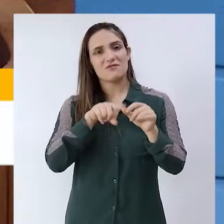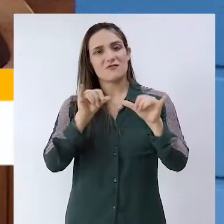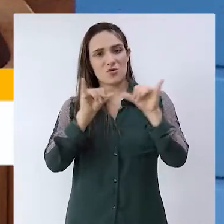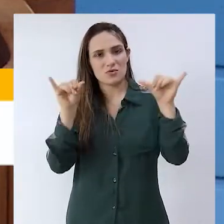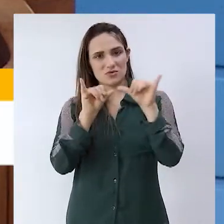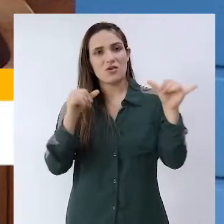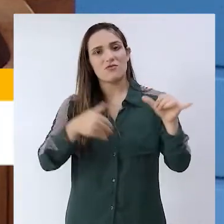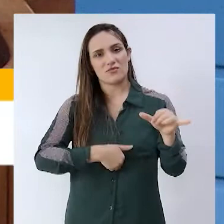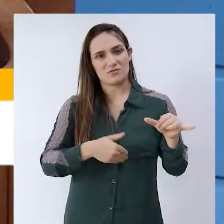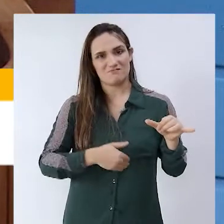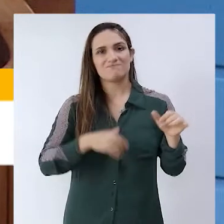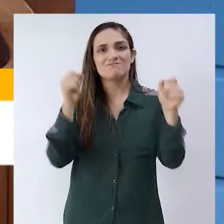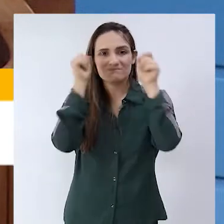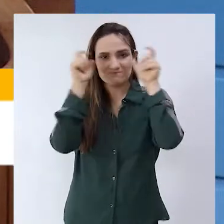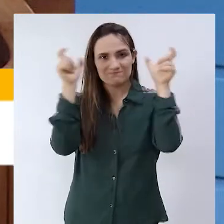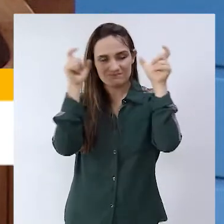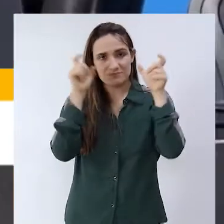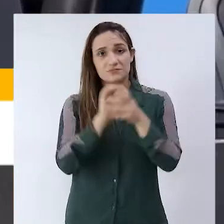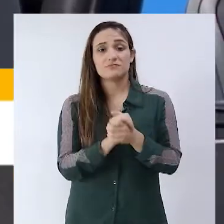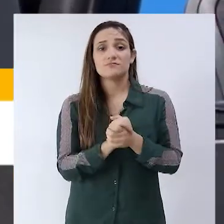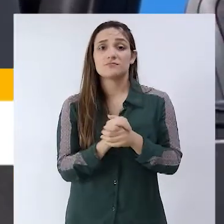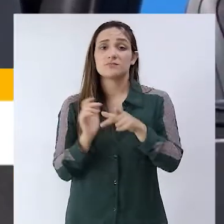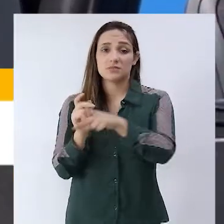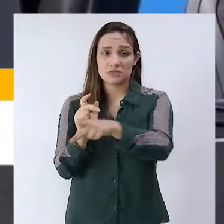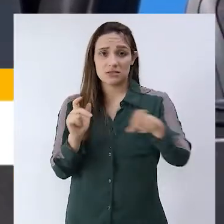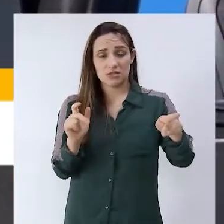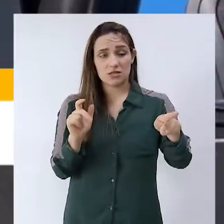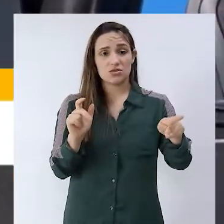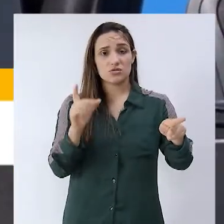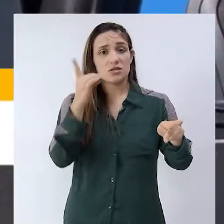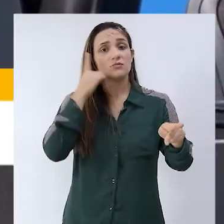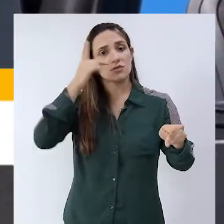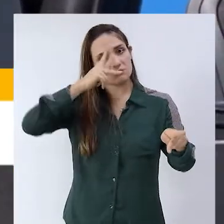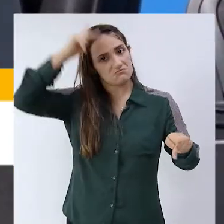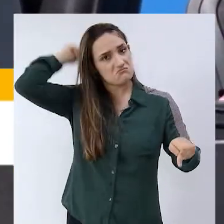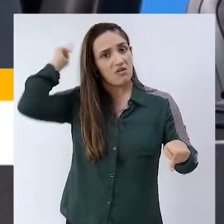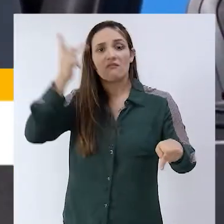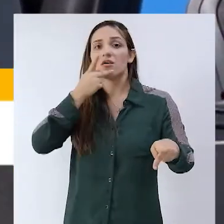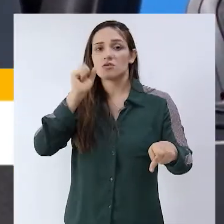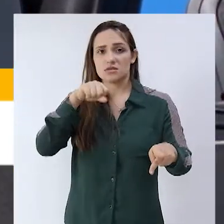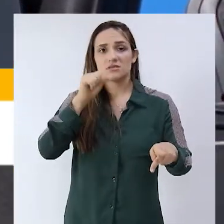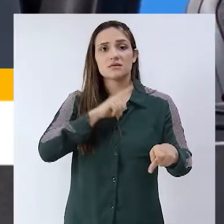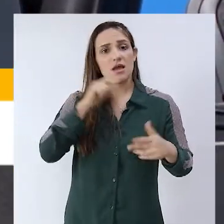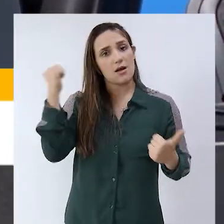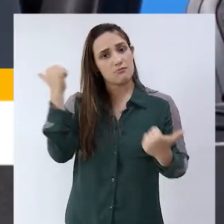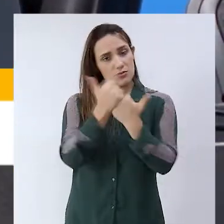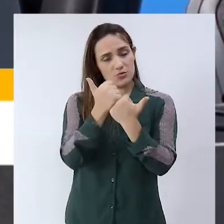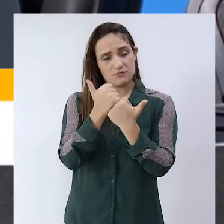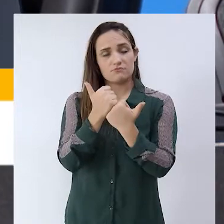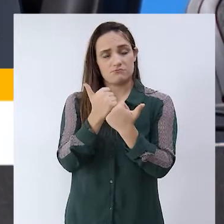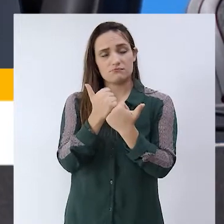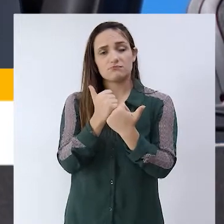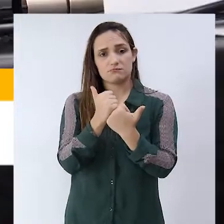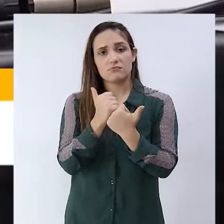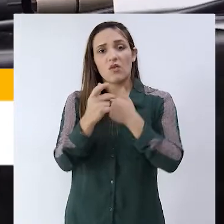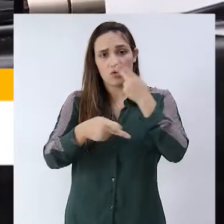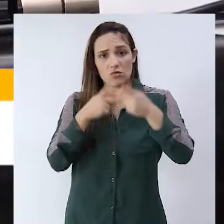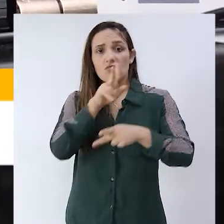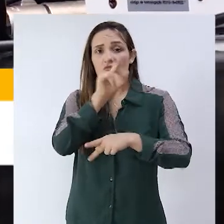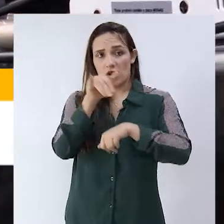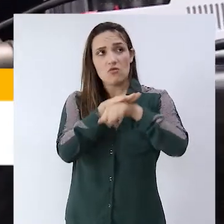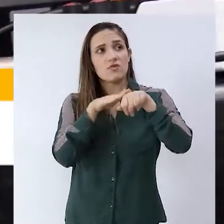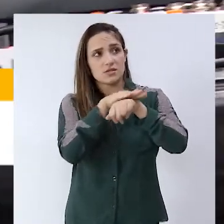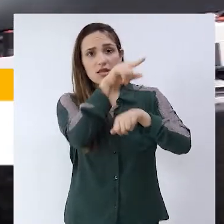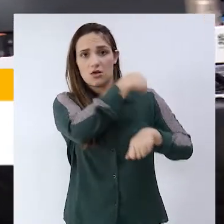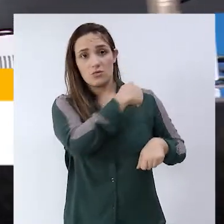são alarmantes, são assustadores. O presidente da Casa de Leis, deputado Paulo Correia, apoiou a reivindicação do deputado e disse